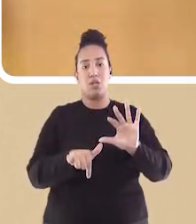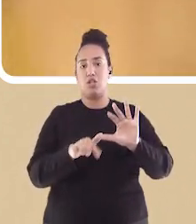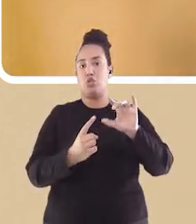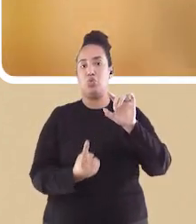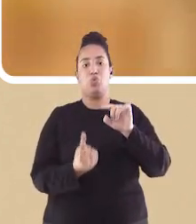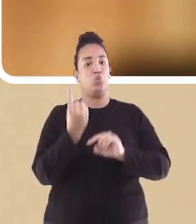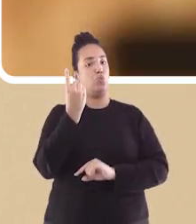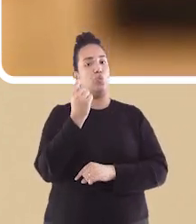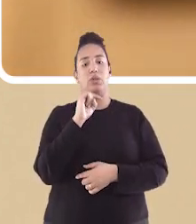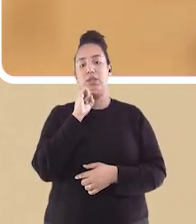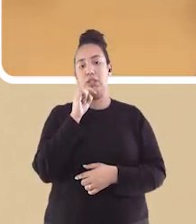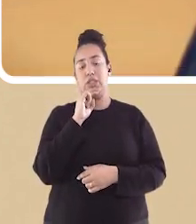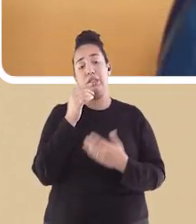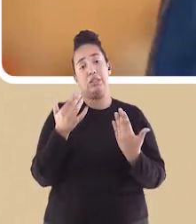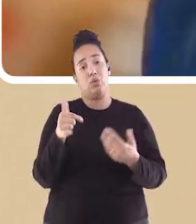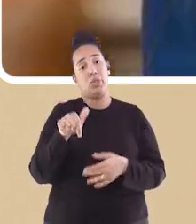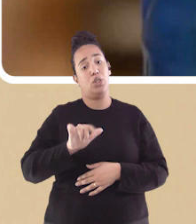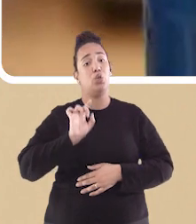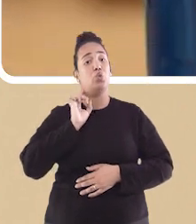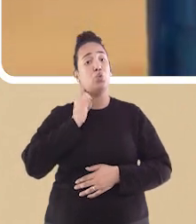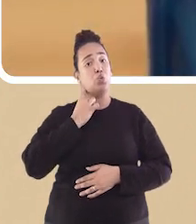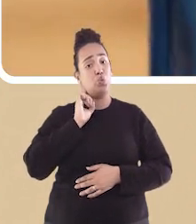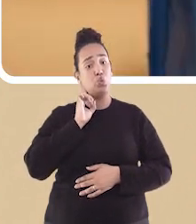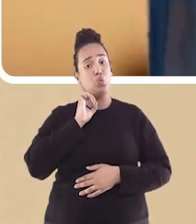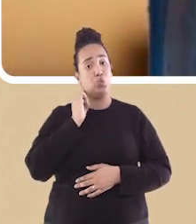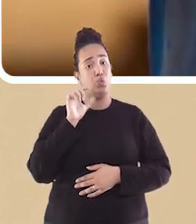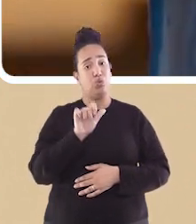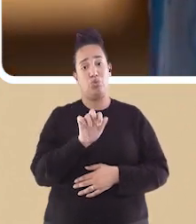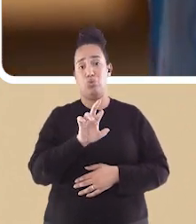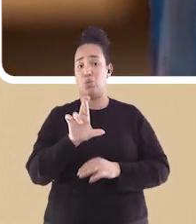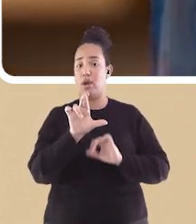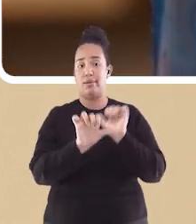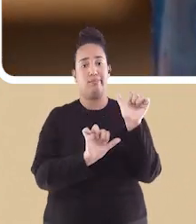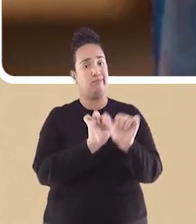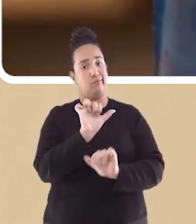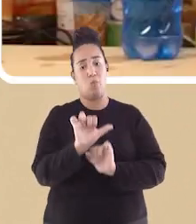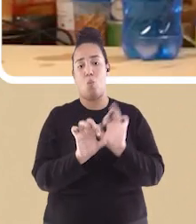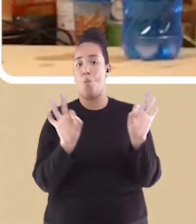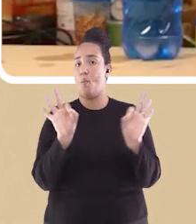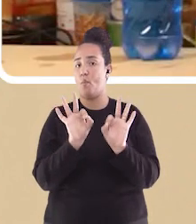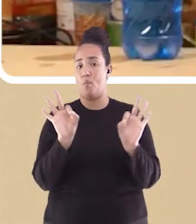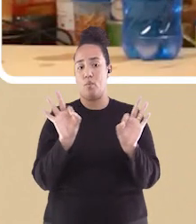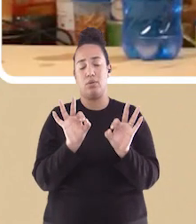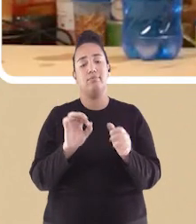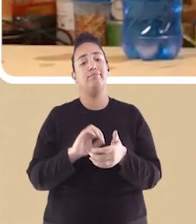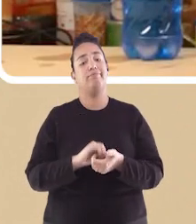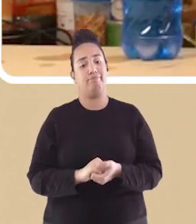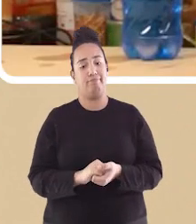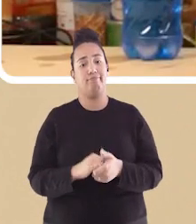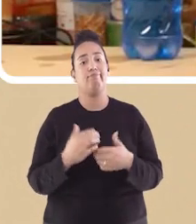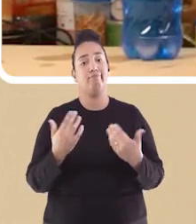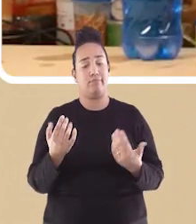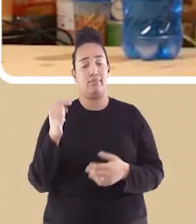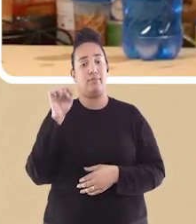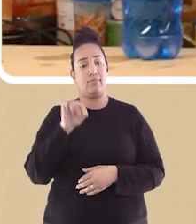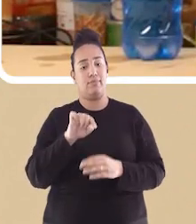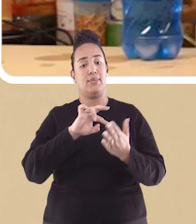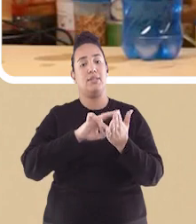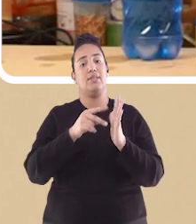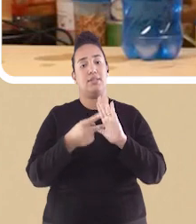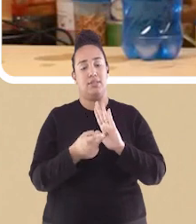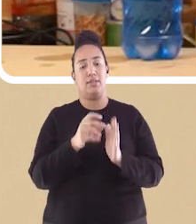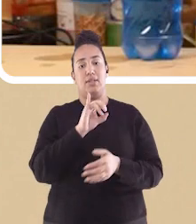Ou seja, a sujeira vai ficar presa e o ar não vai se renovar. Isso aqui é a